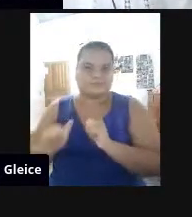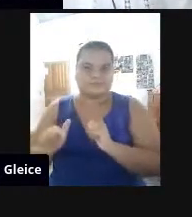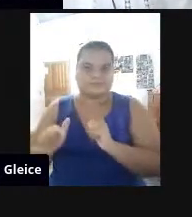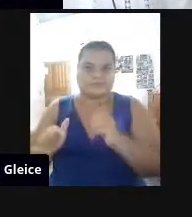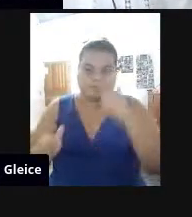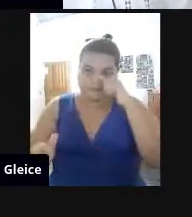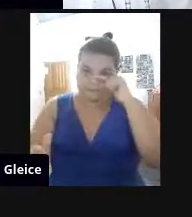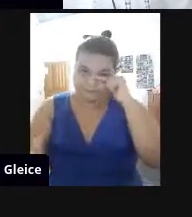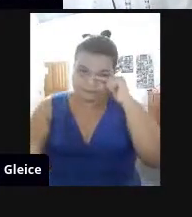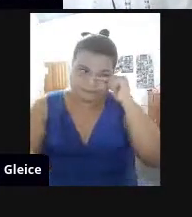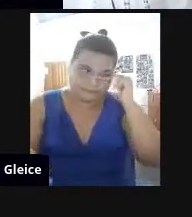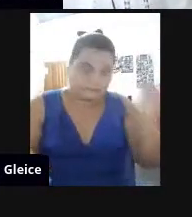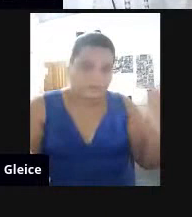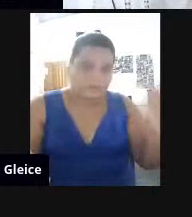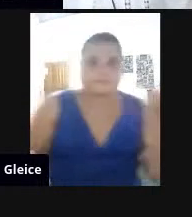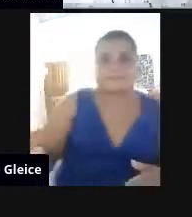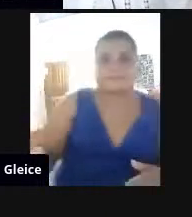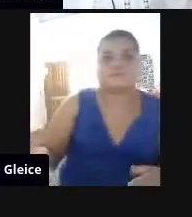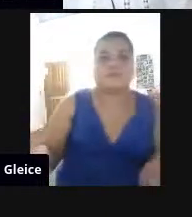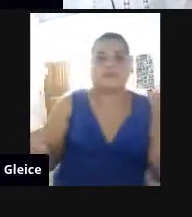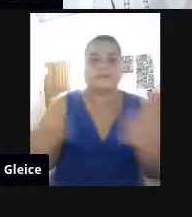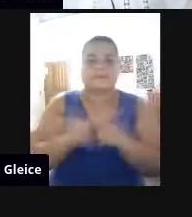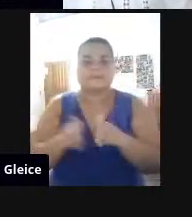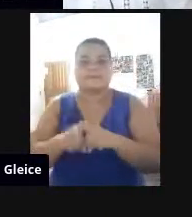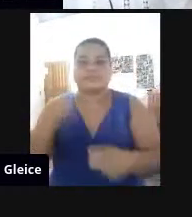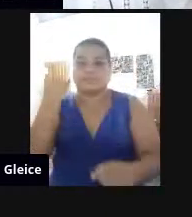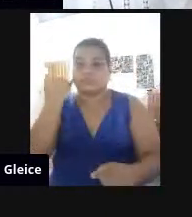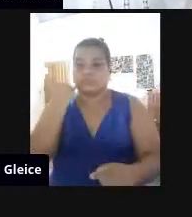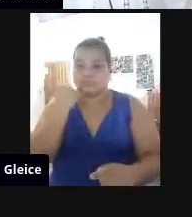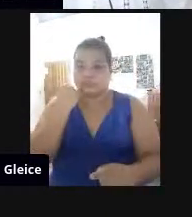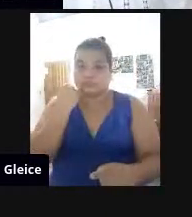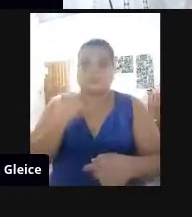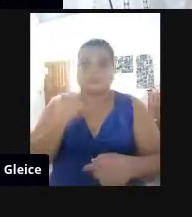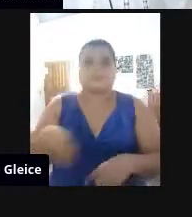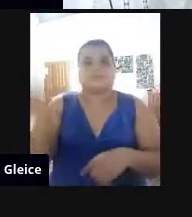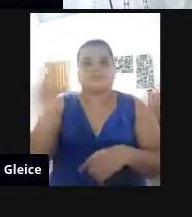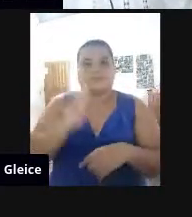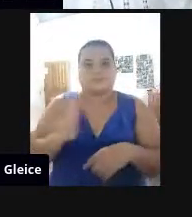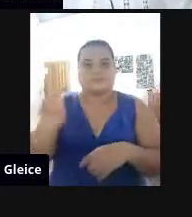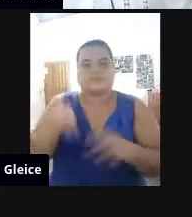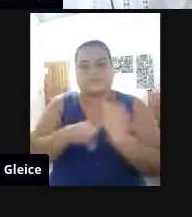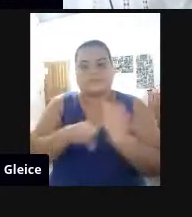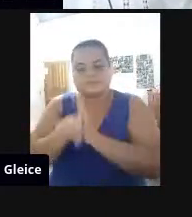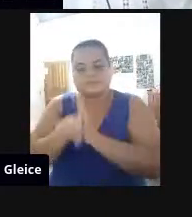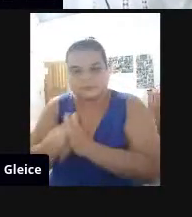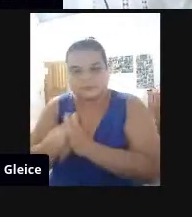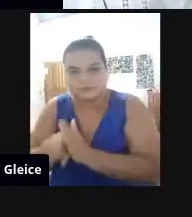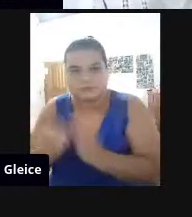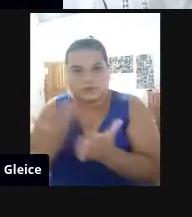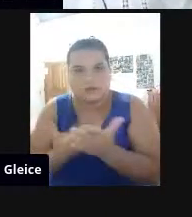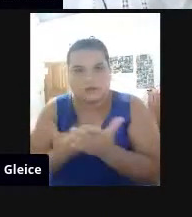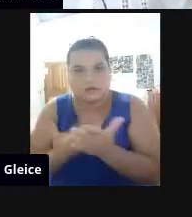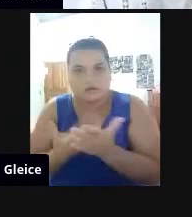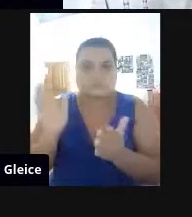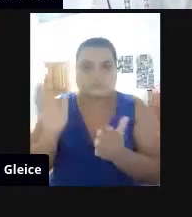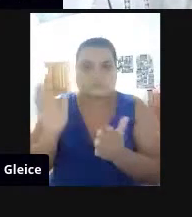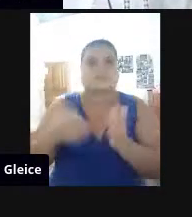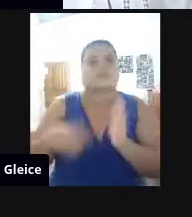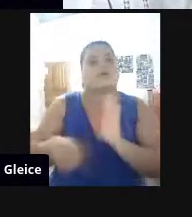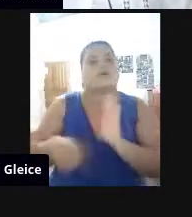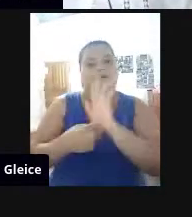E alguns tipos de dietas que são utilizadas e que já tem muitos estudos na literatura e que na clínica já vem mostrando muitos